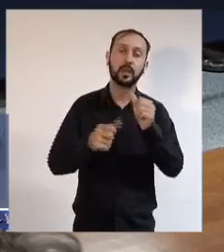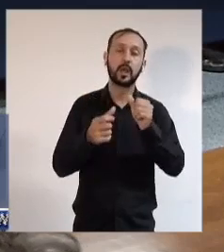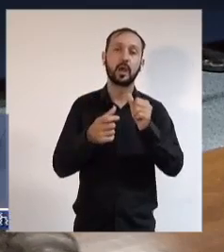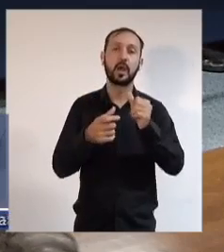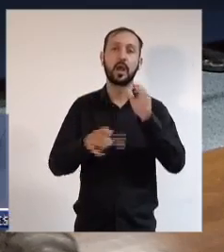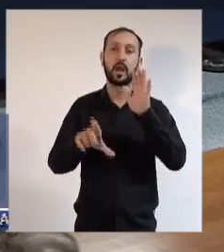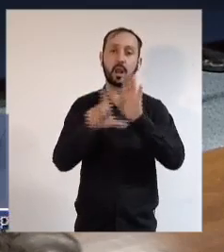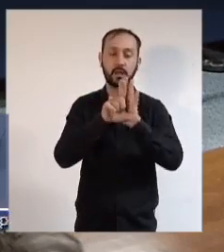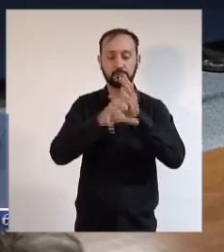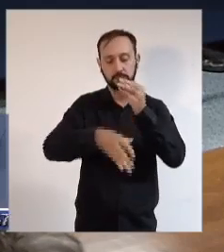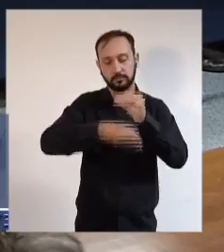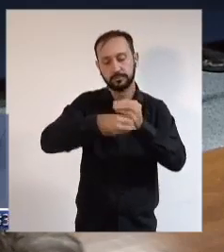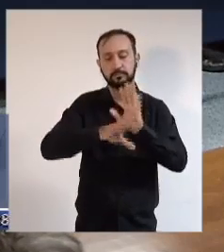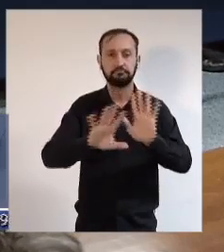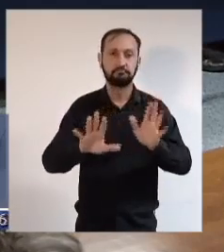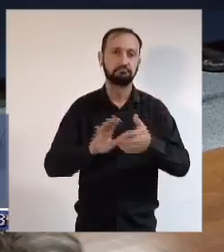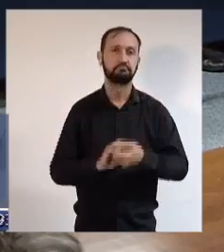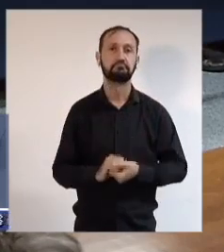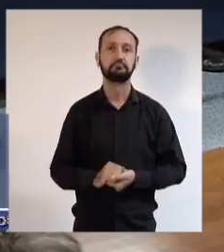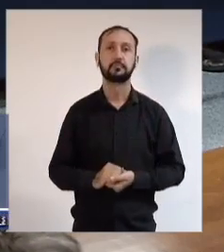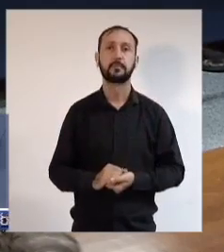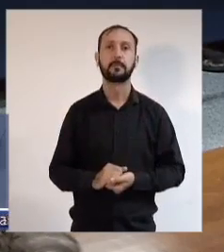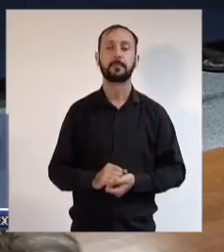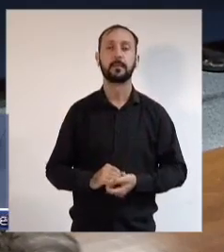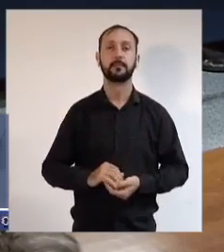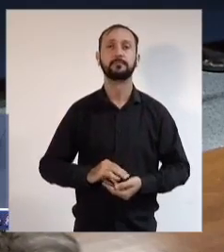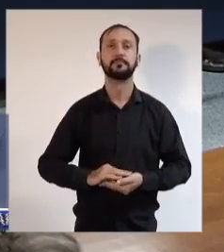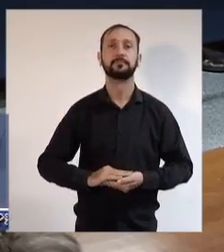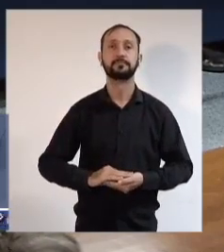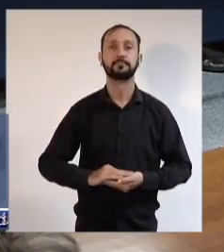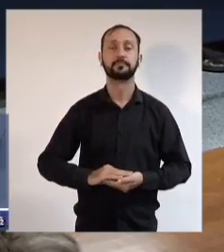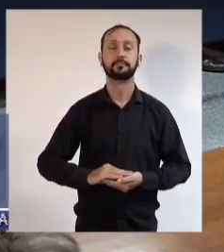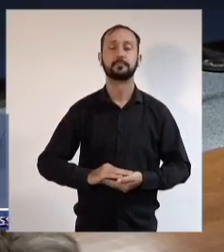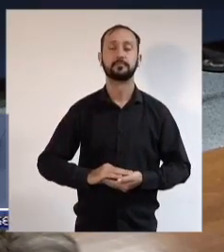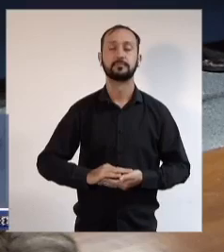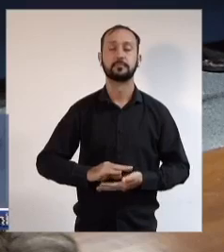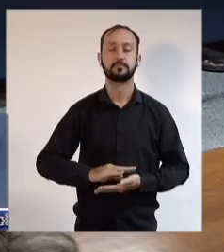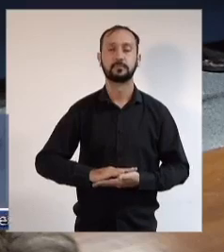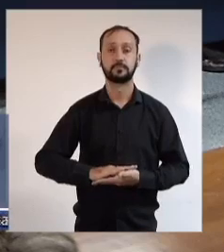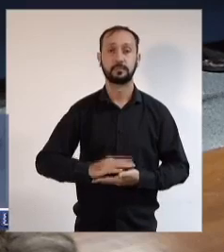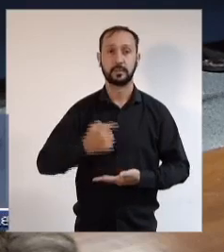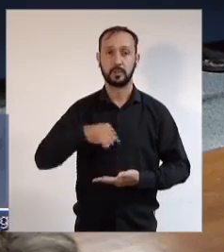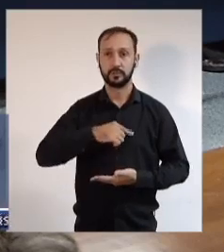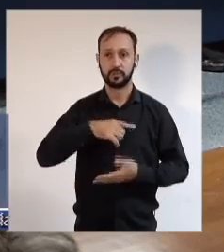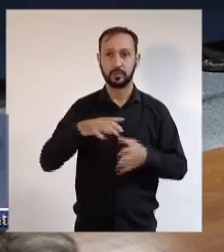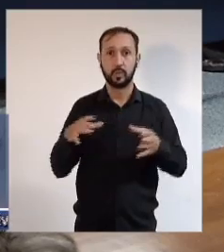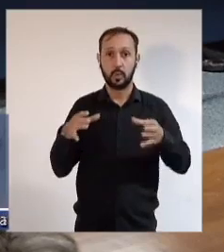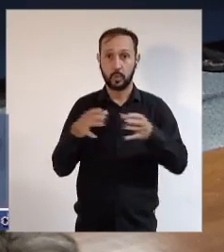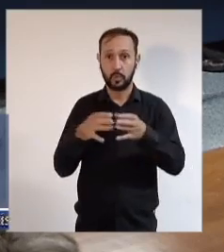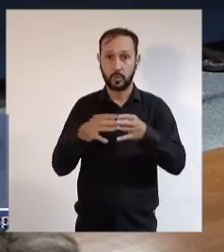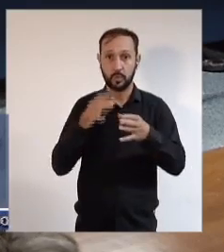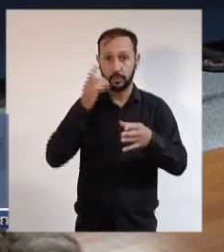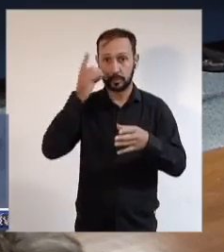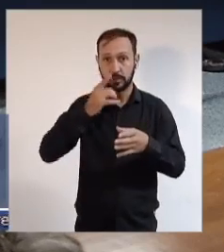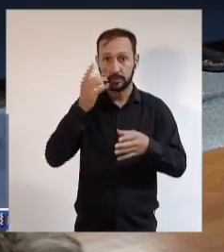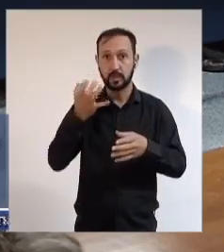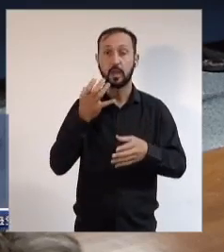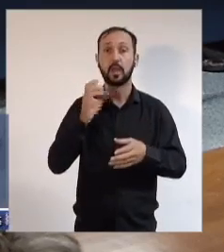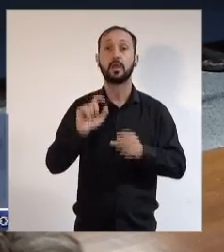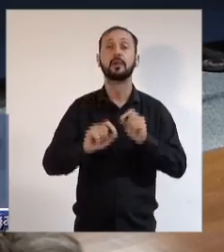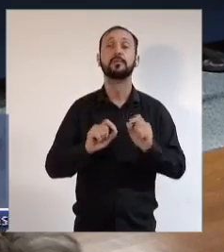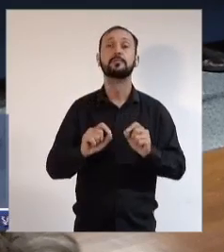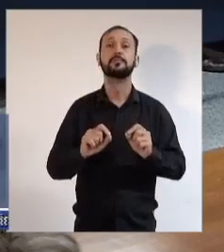dispositivos enfim nós através da frente parlamentar nós queremos que